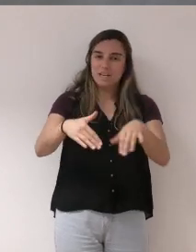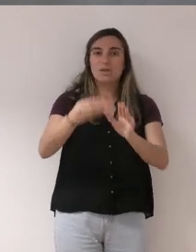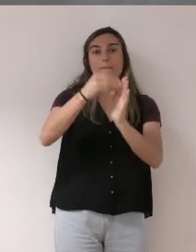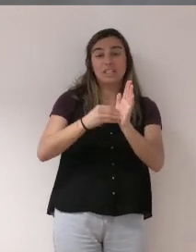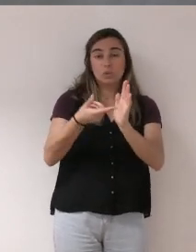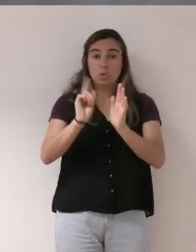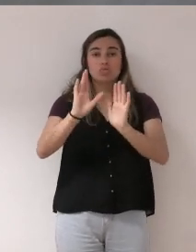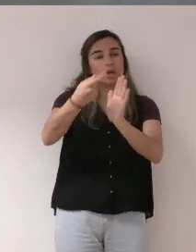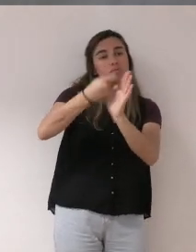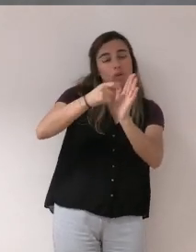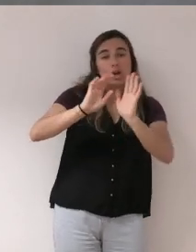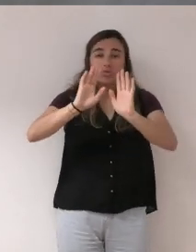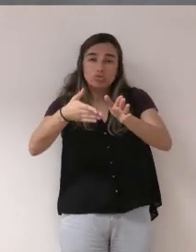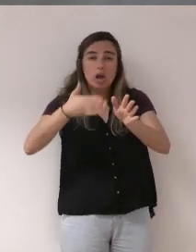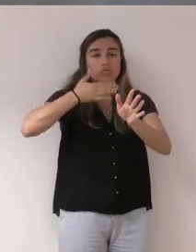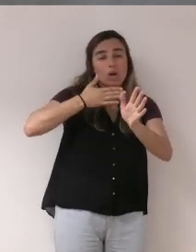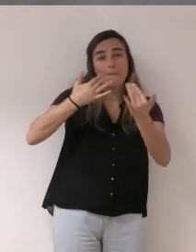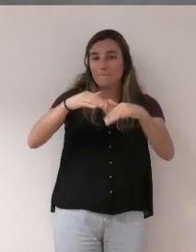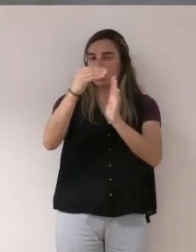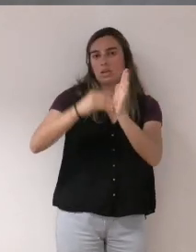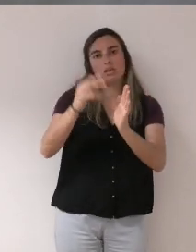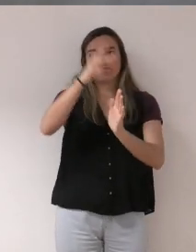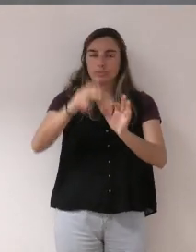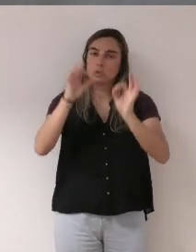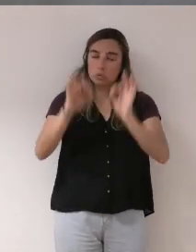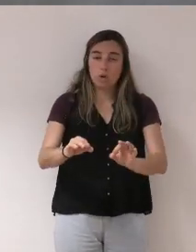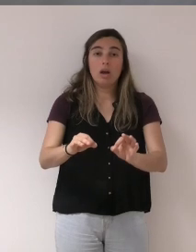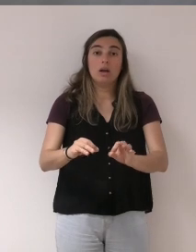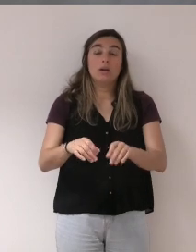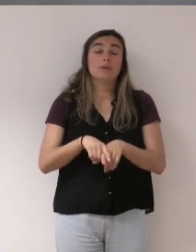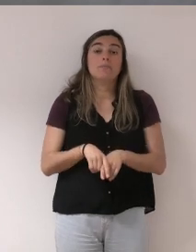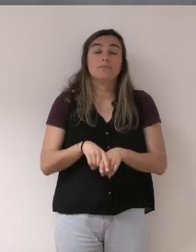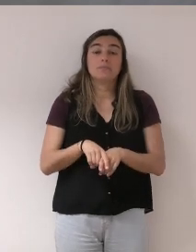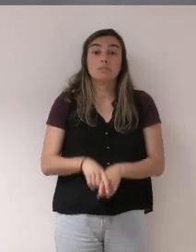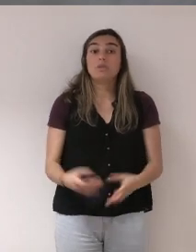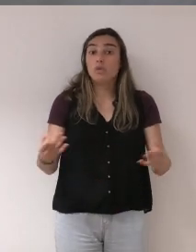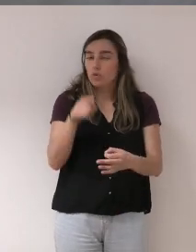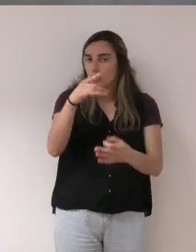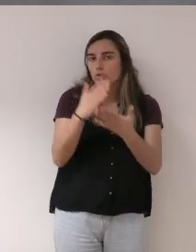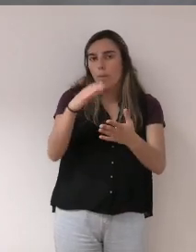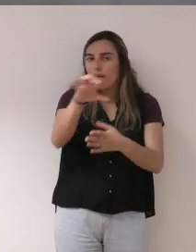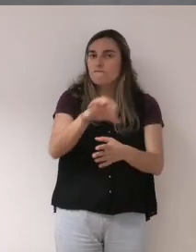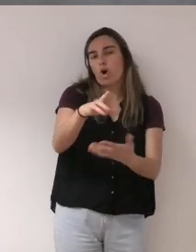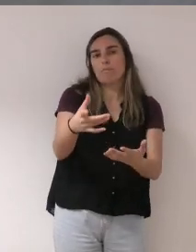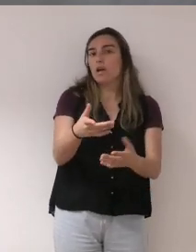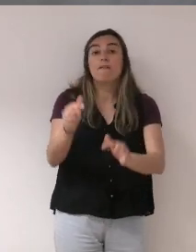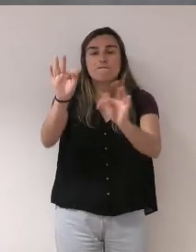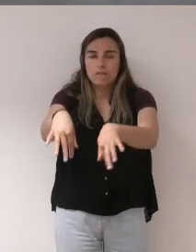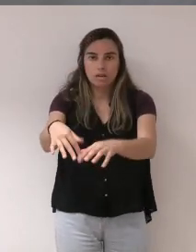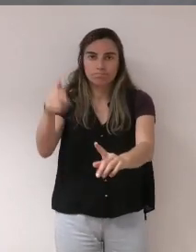já está esboçado e rasurado, mas não escrito, e que nunca é um fim em si mesmo. É apenas um meio que não determina